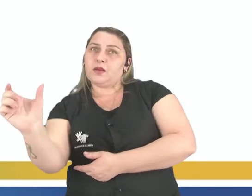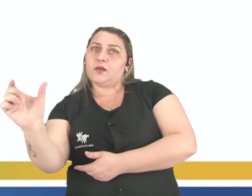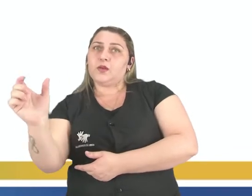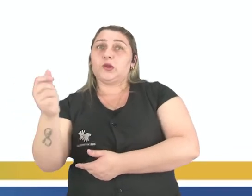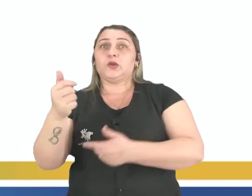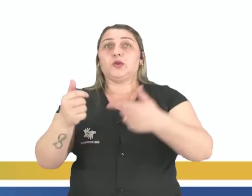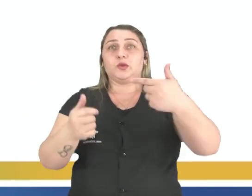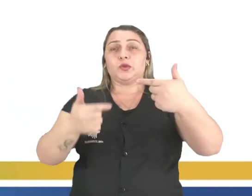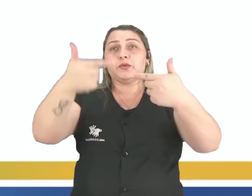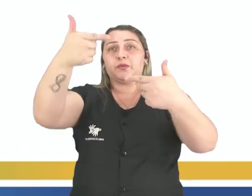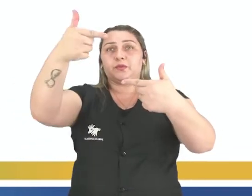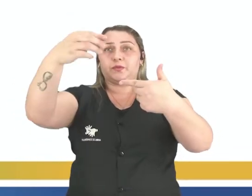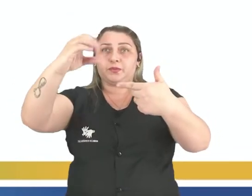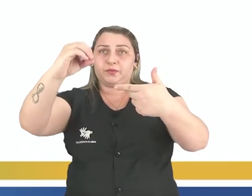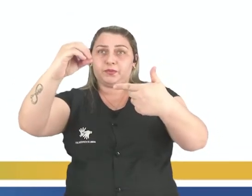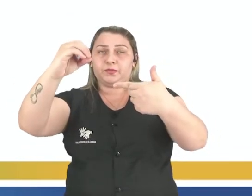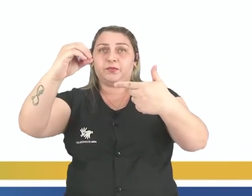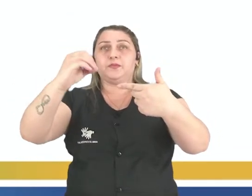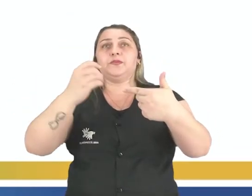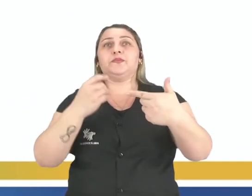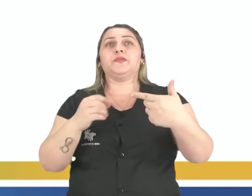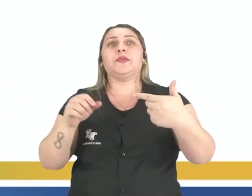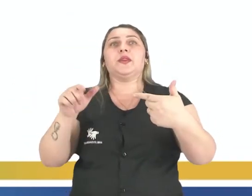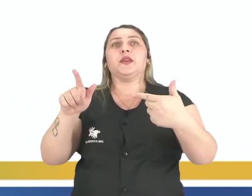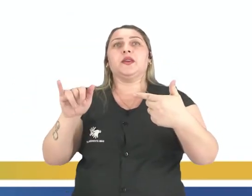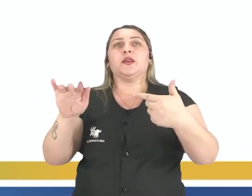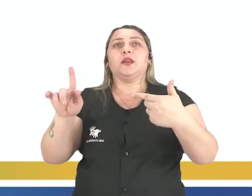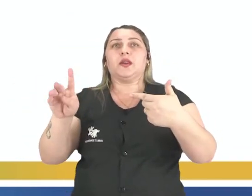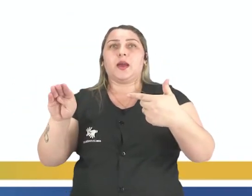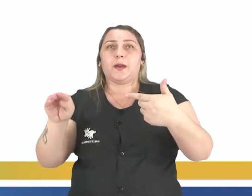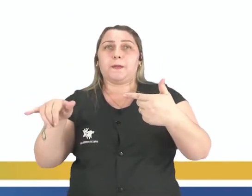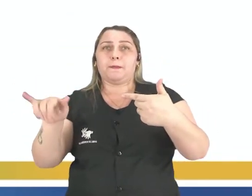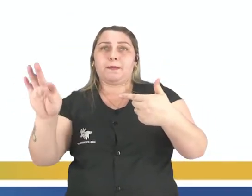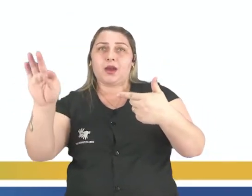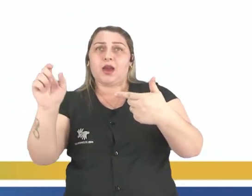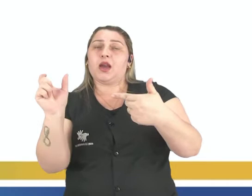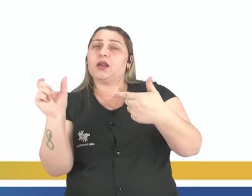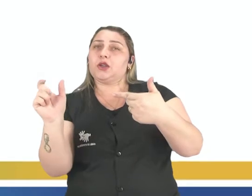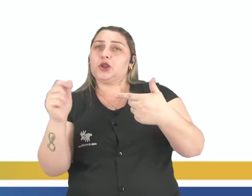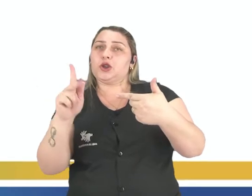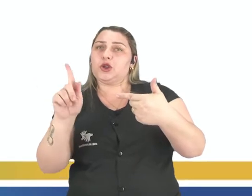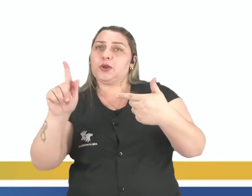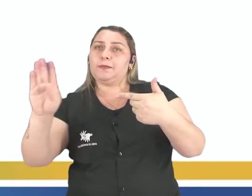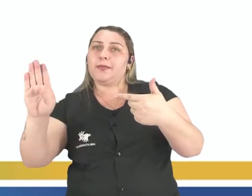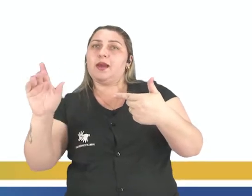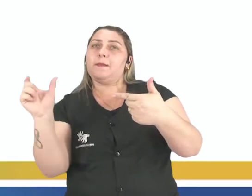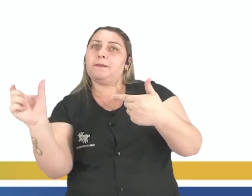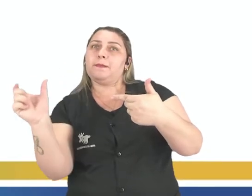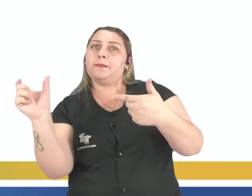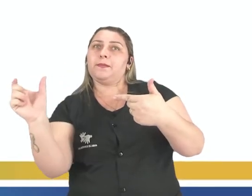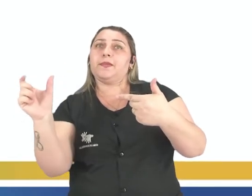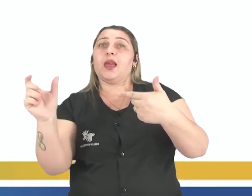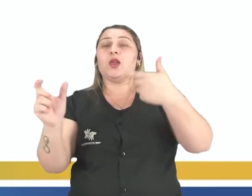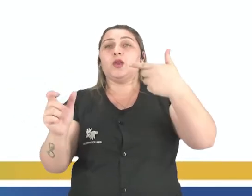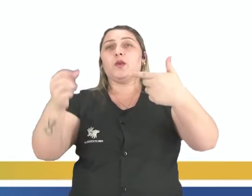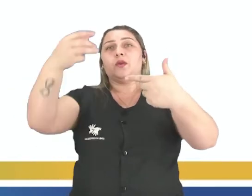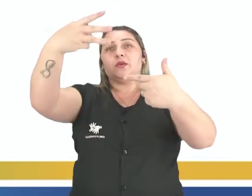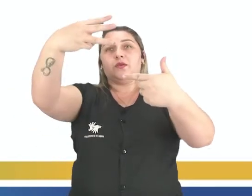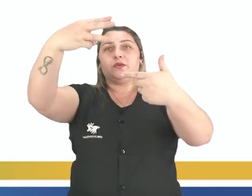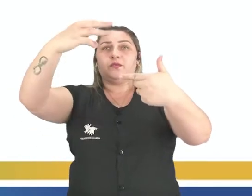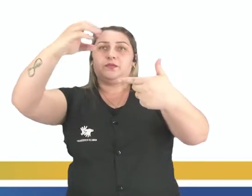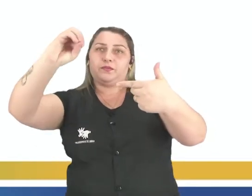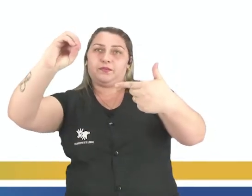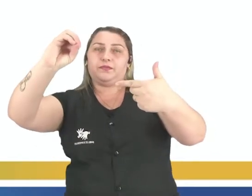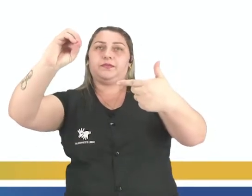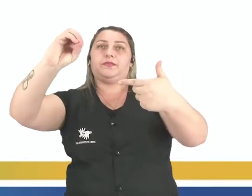bytes, 2 elevado a 20. Gigabyte, símbolo maiúsculo, né? G e B, letras maiúsculas.